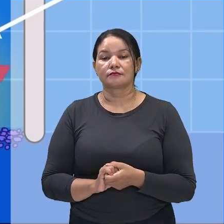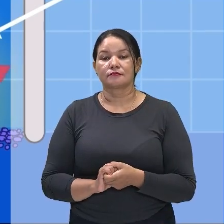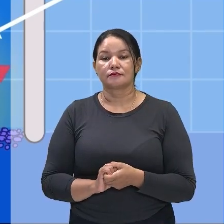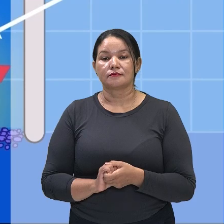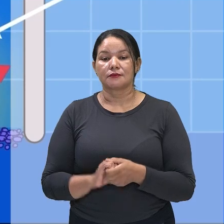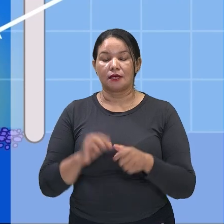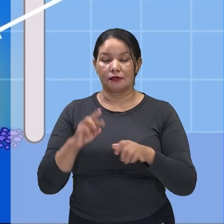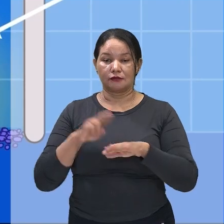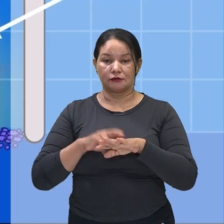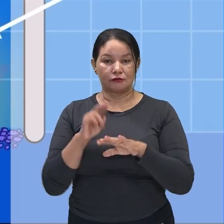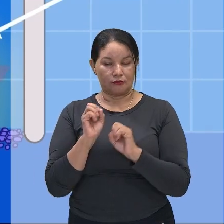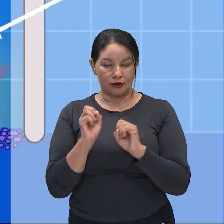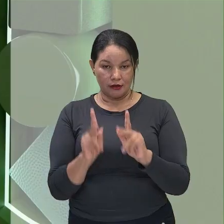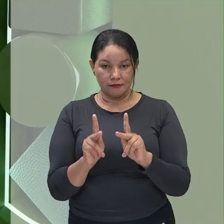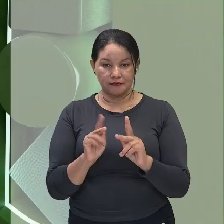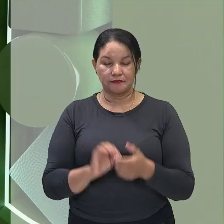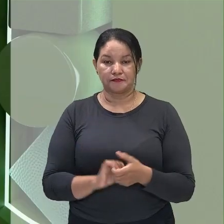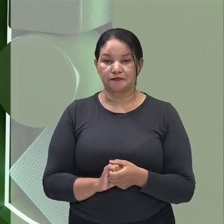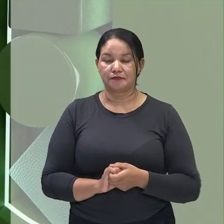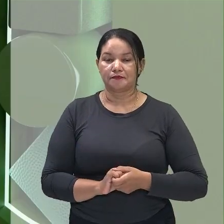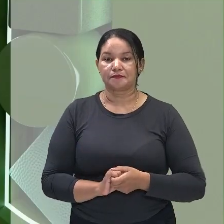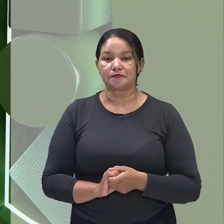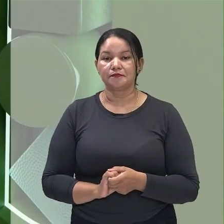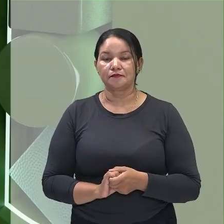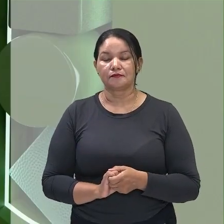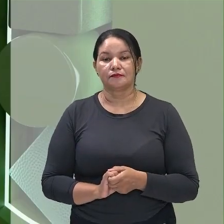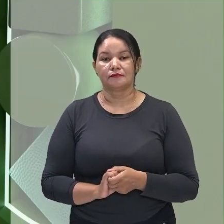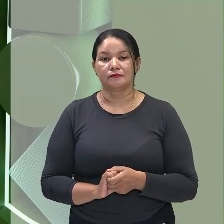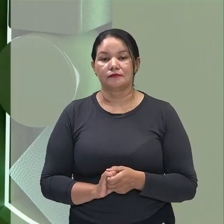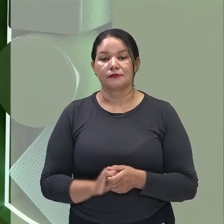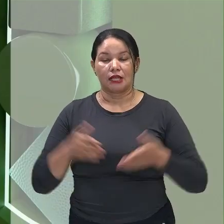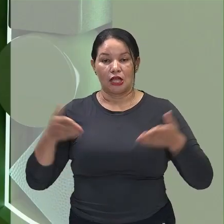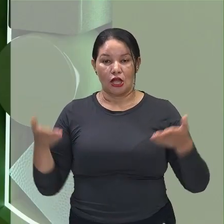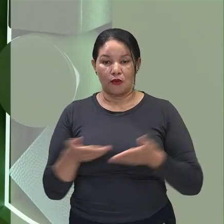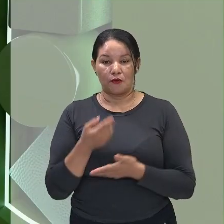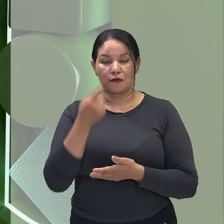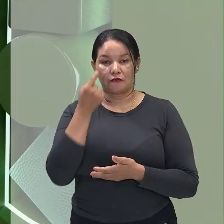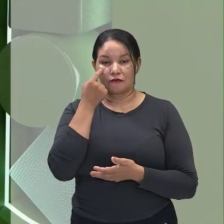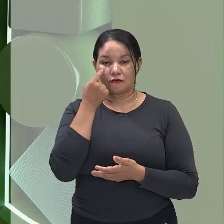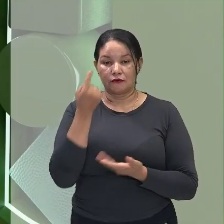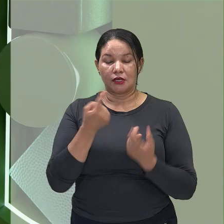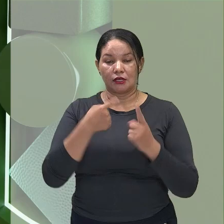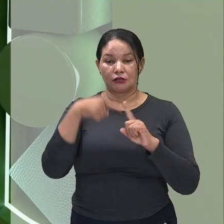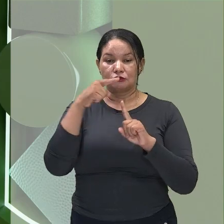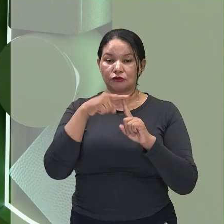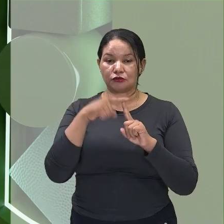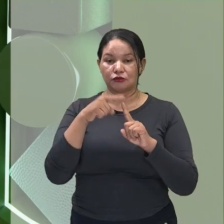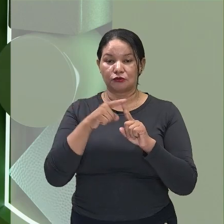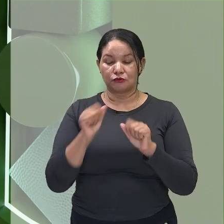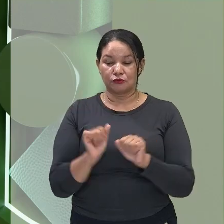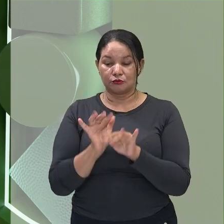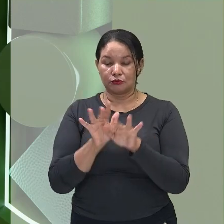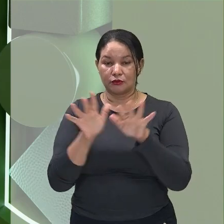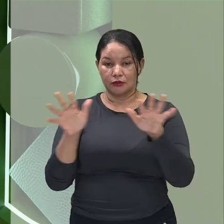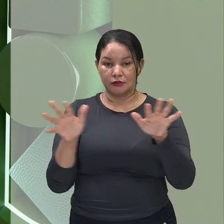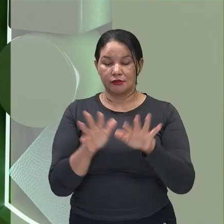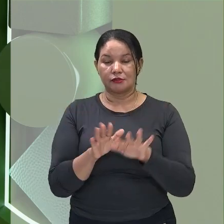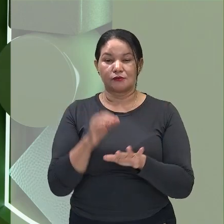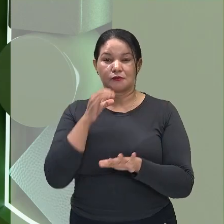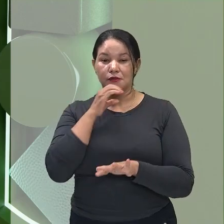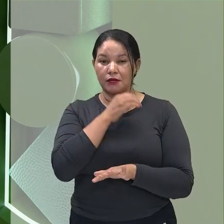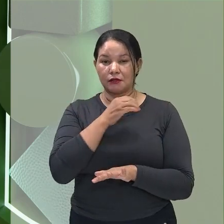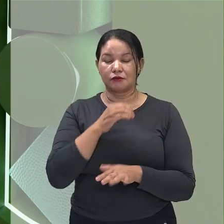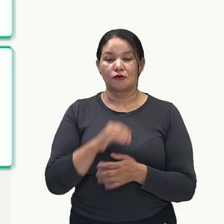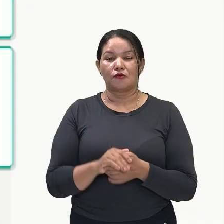certo? Então, aí agora vamos ver os tipos de propagação de calor, para fixar